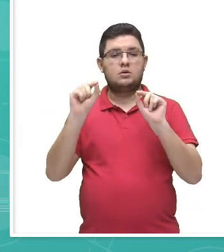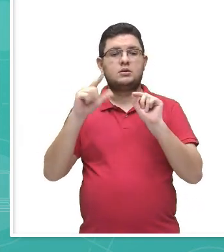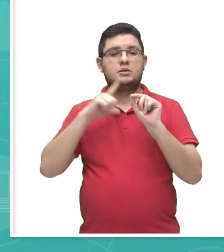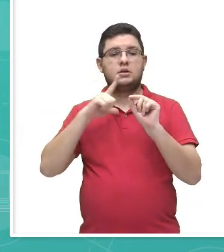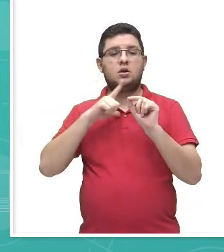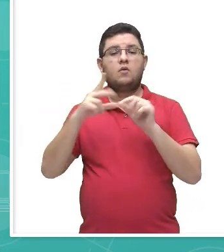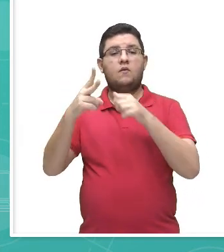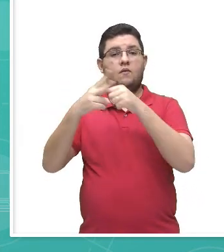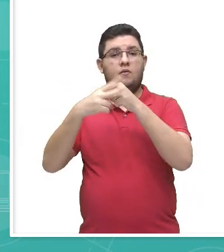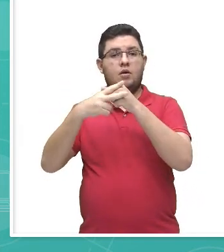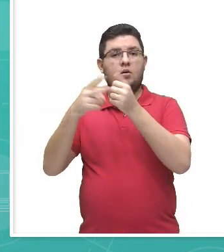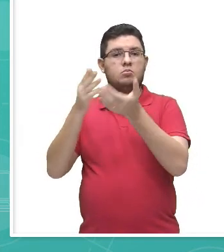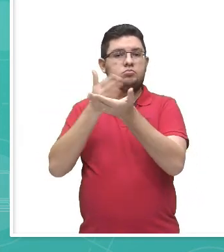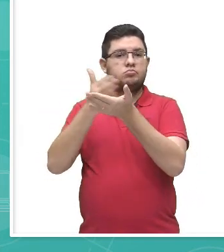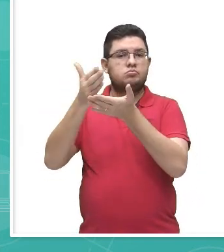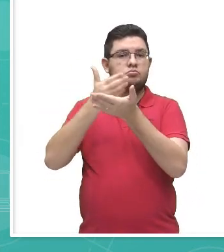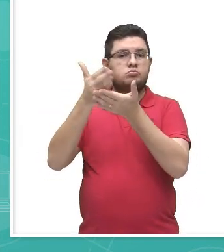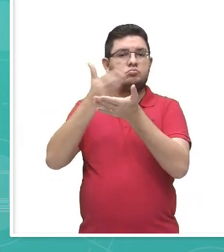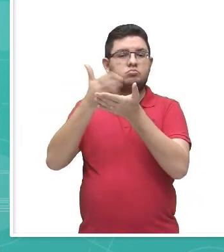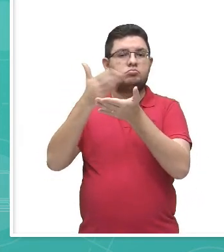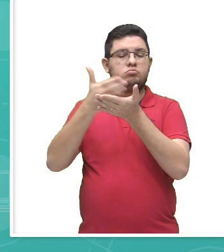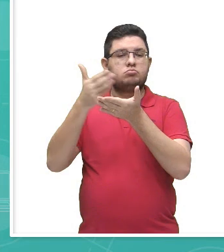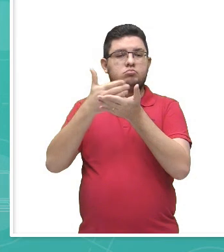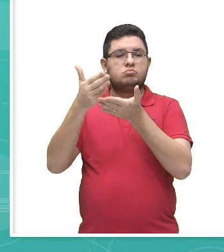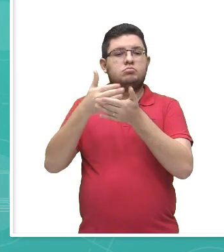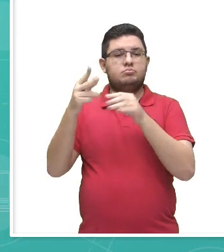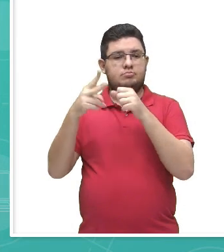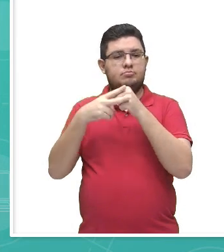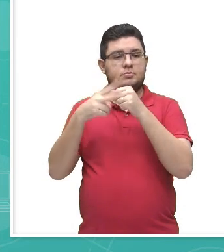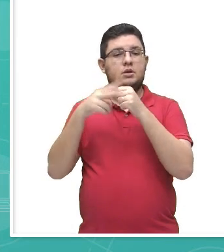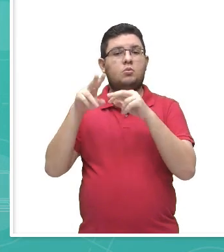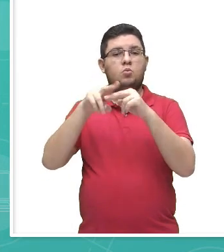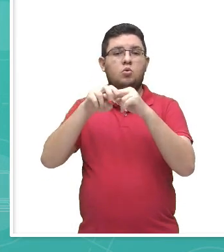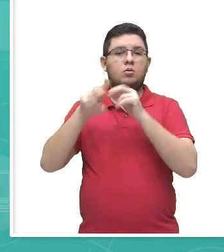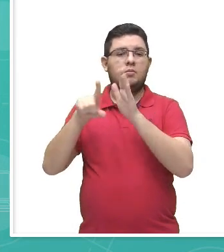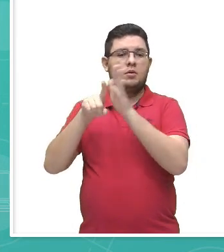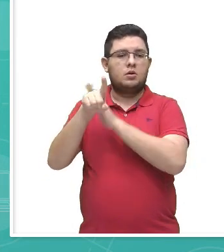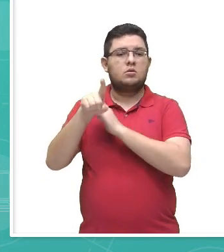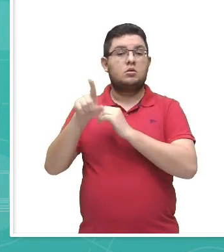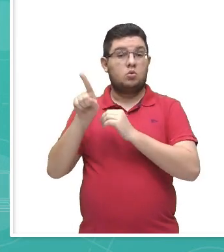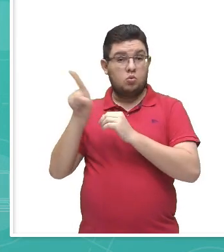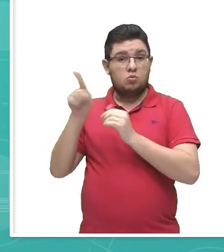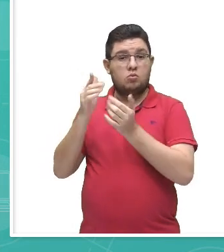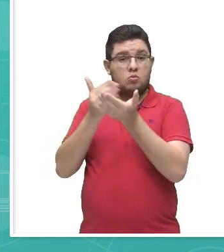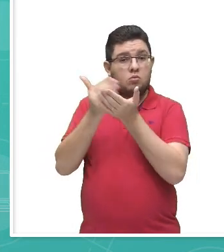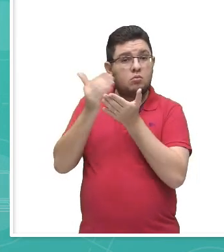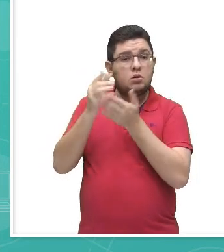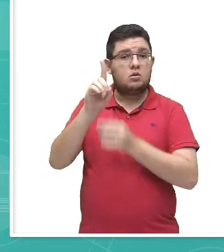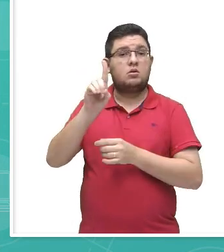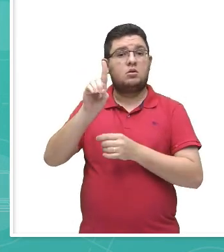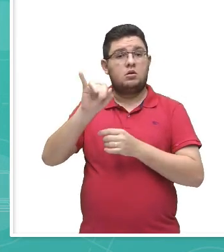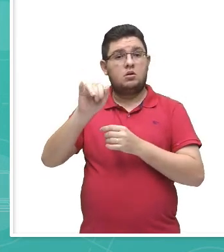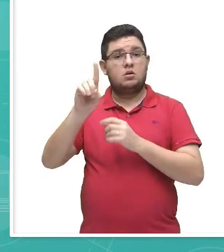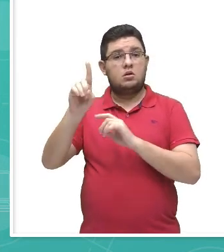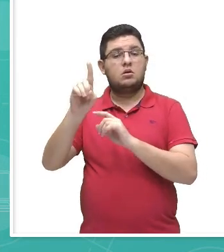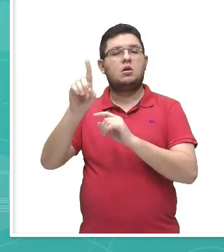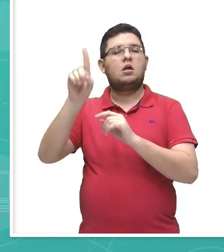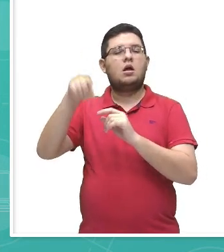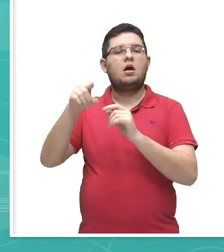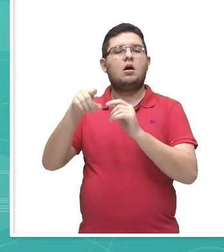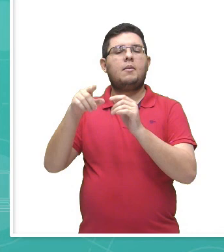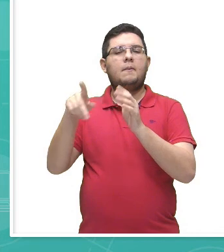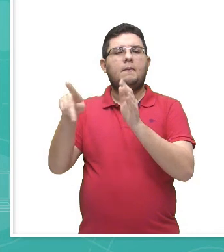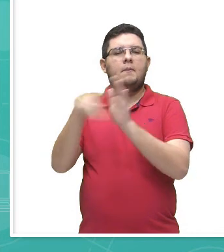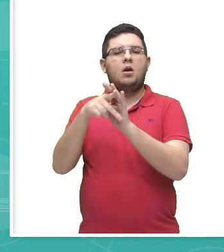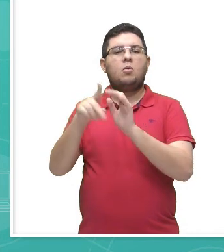verbo iniciando, né? Um verbo auxiliar iniciando. Nesse caso aqui é o did, então é o passado do do, portanto